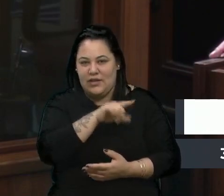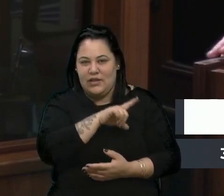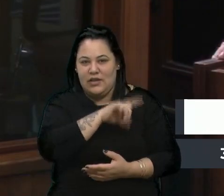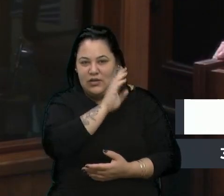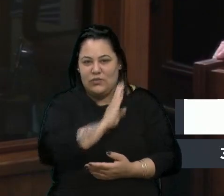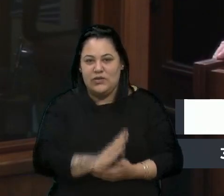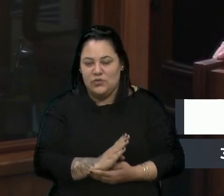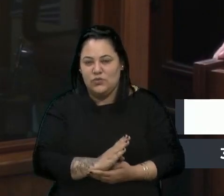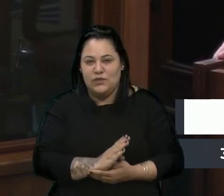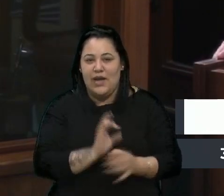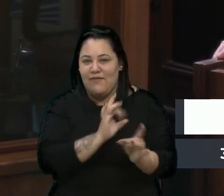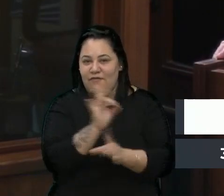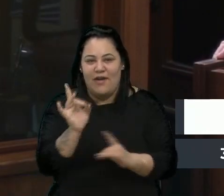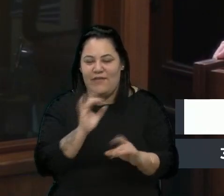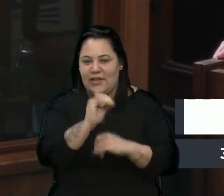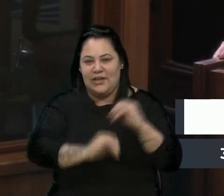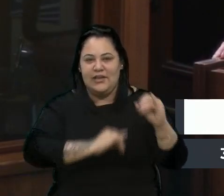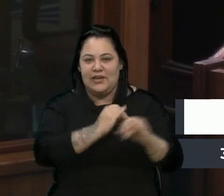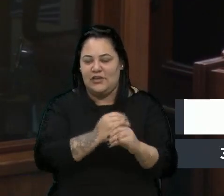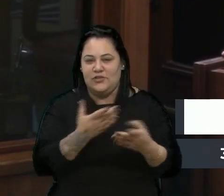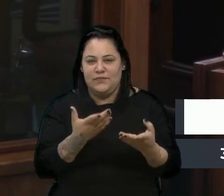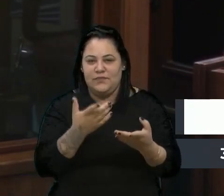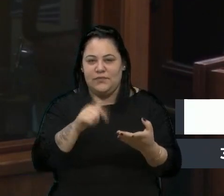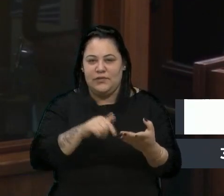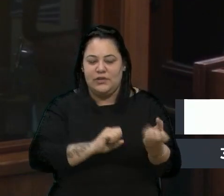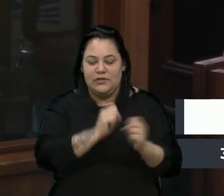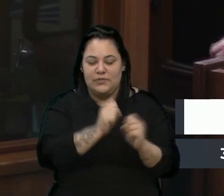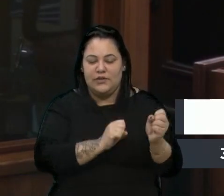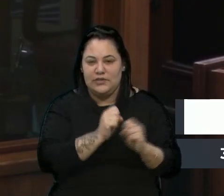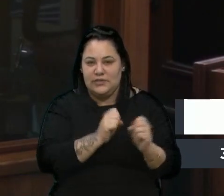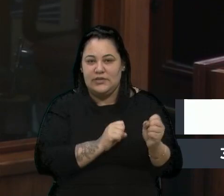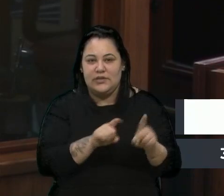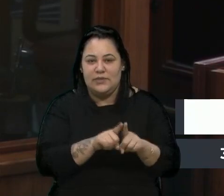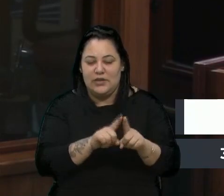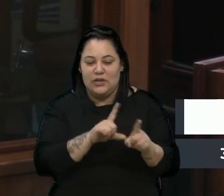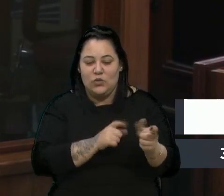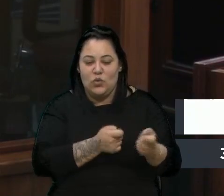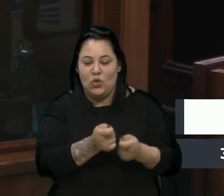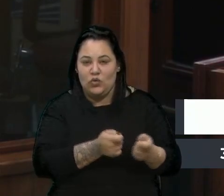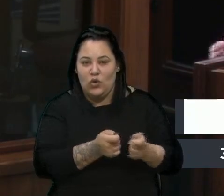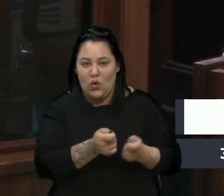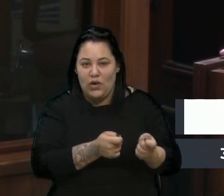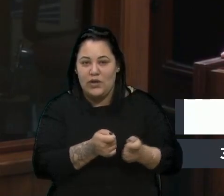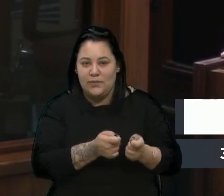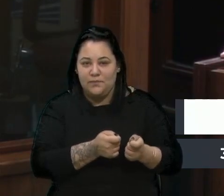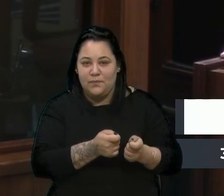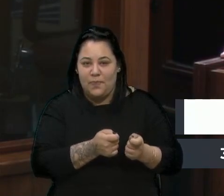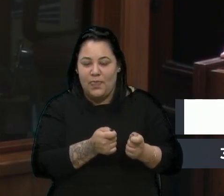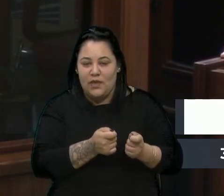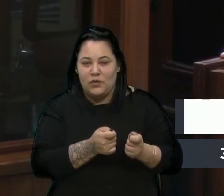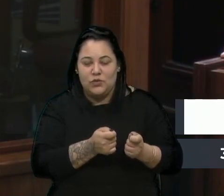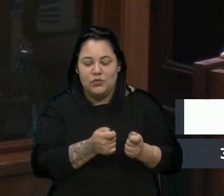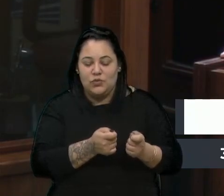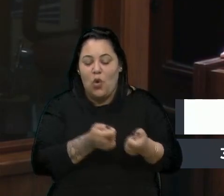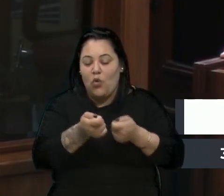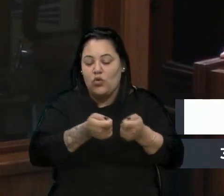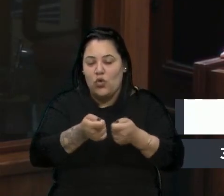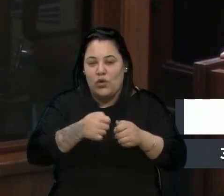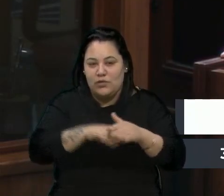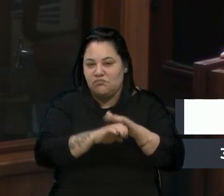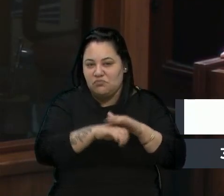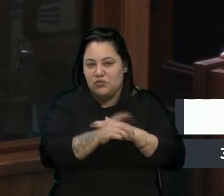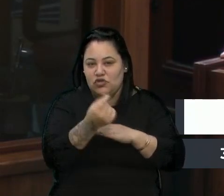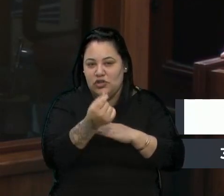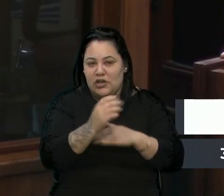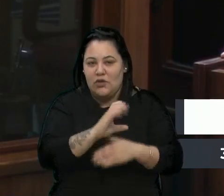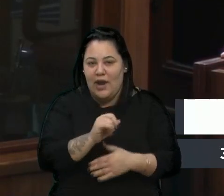que possibilita essas empresas a ter um melhor gerenciamento do seu fluxo de caixa, das suas compras, das suas vendas,